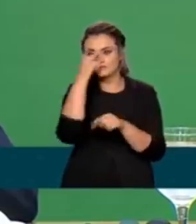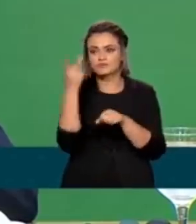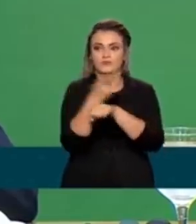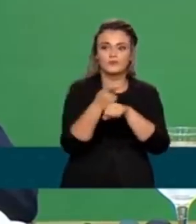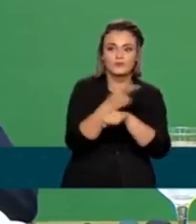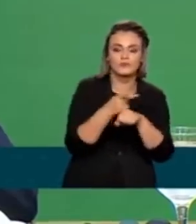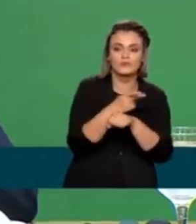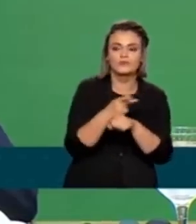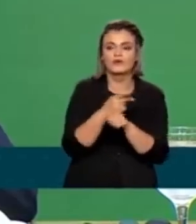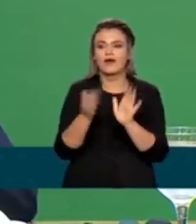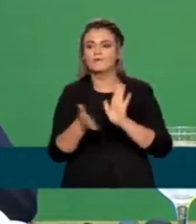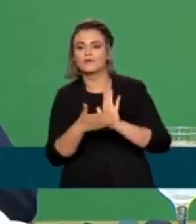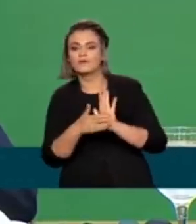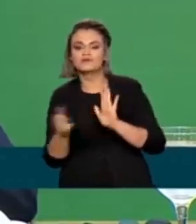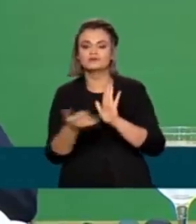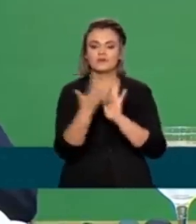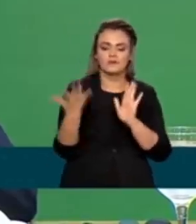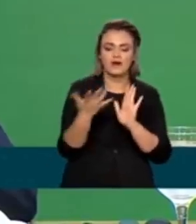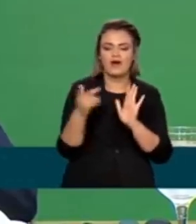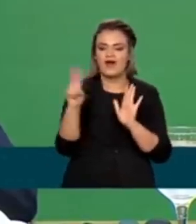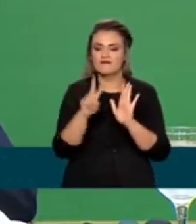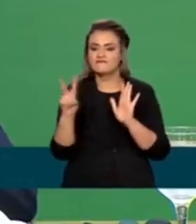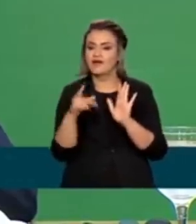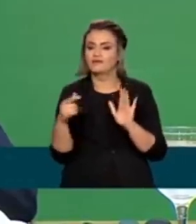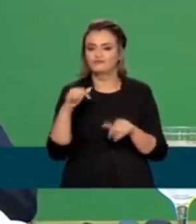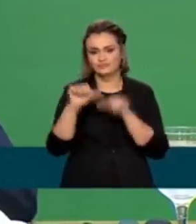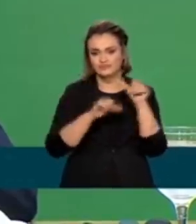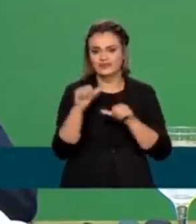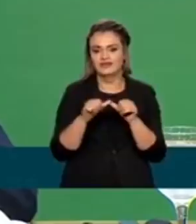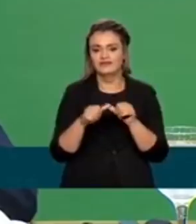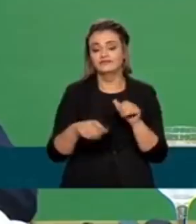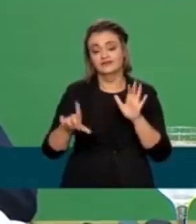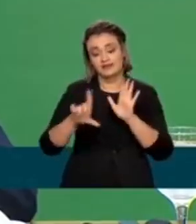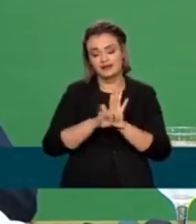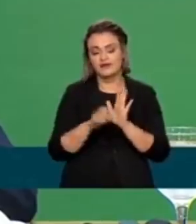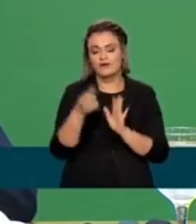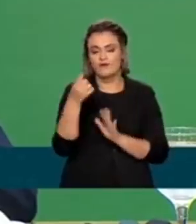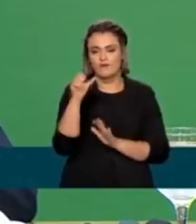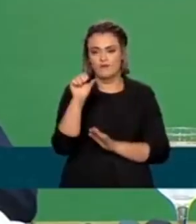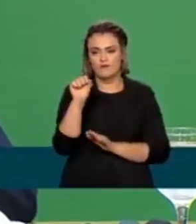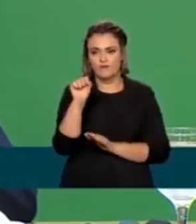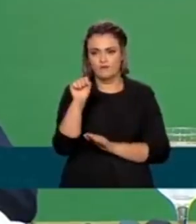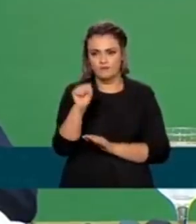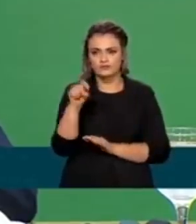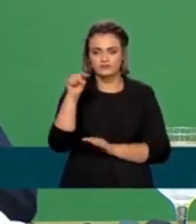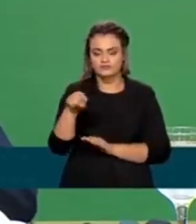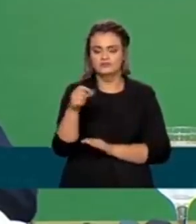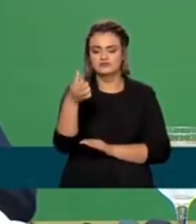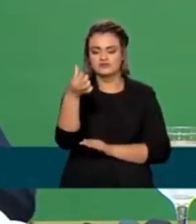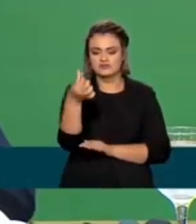a legislação brasileira que regula as compras, a Lei 8.666.